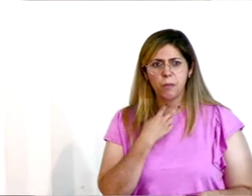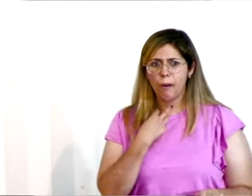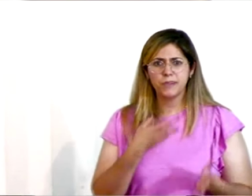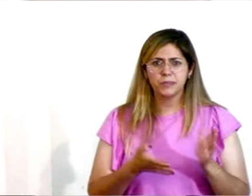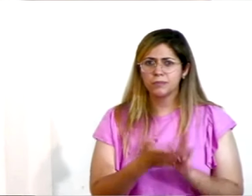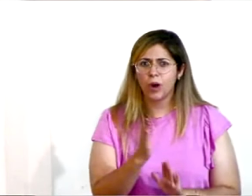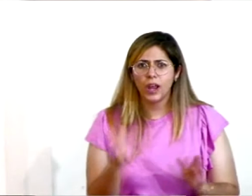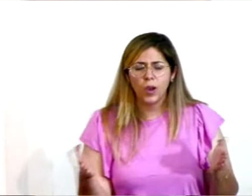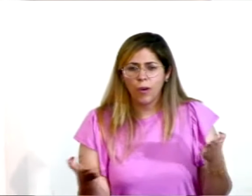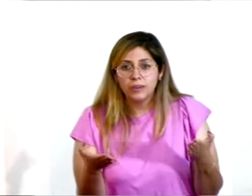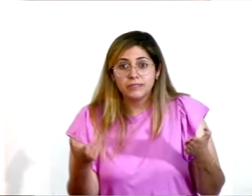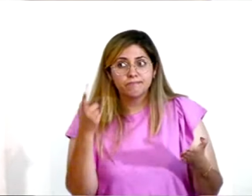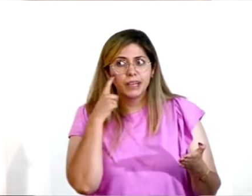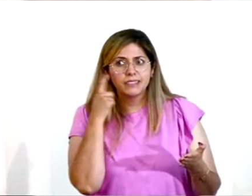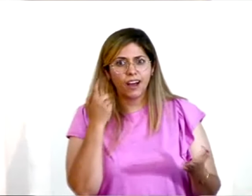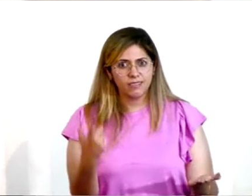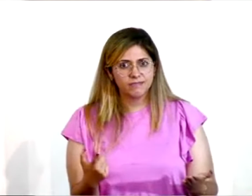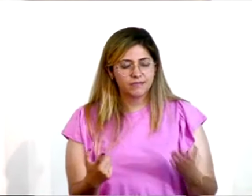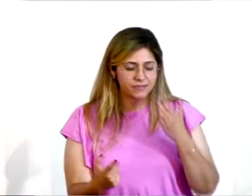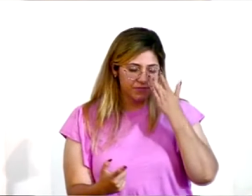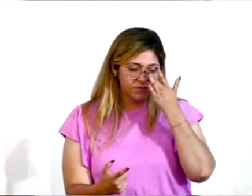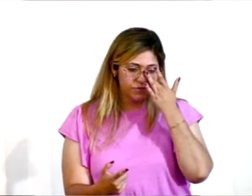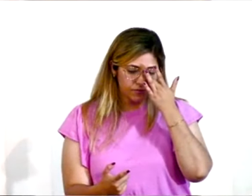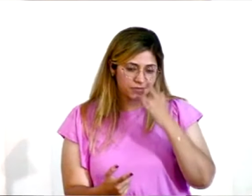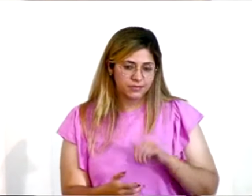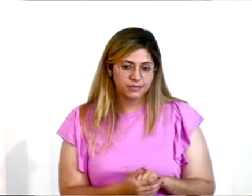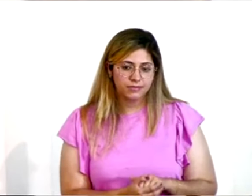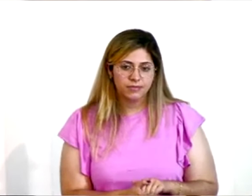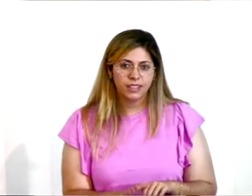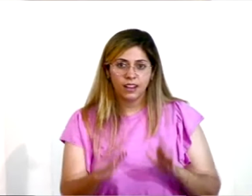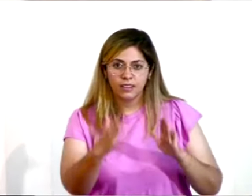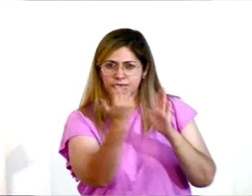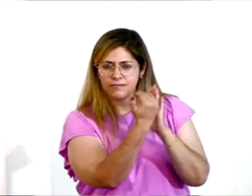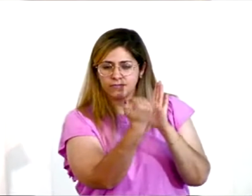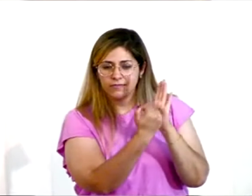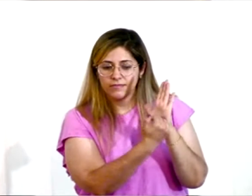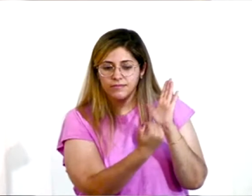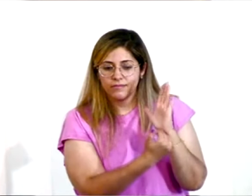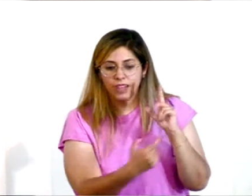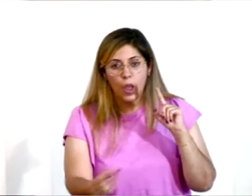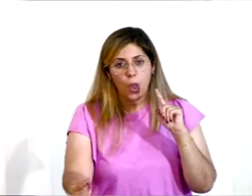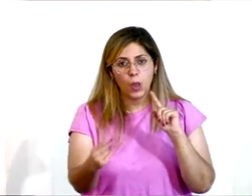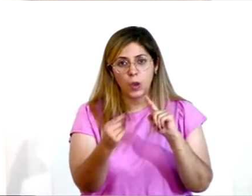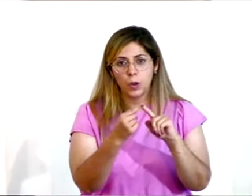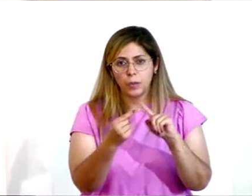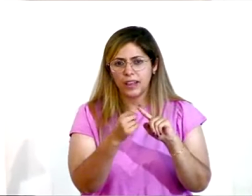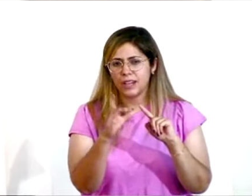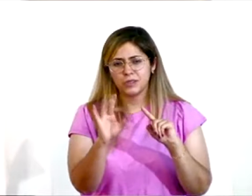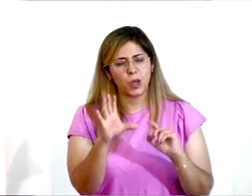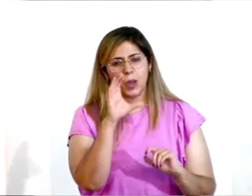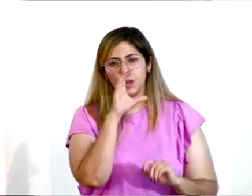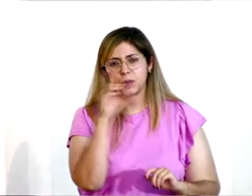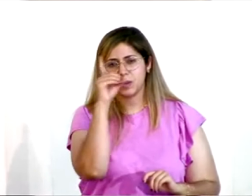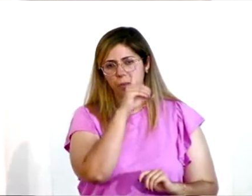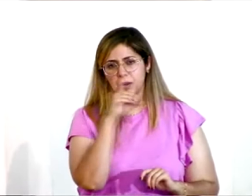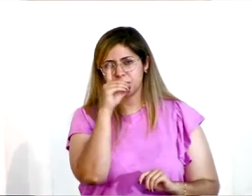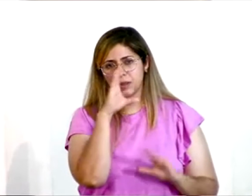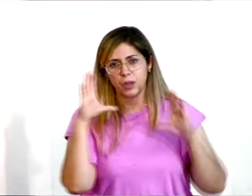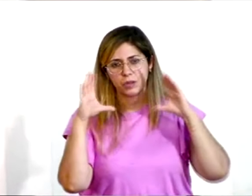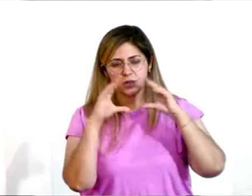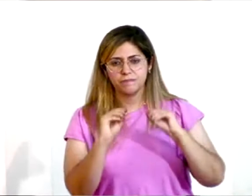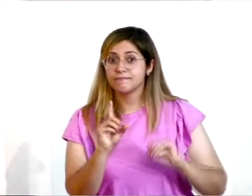em nome de Jesus. Nós não estamos aqui para uma agenda, para um compromisso de final de semana, num domingo à noite. Nós estamos aqui